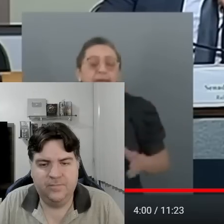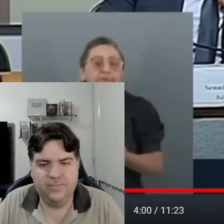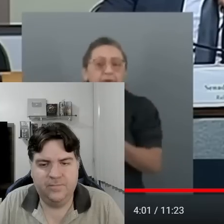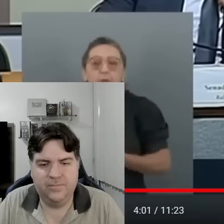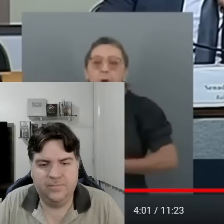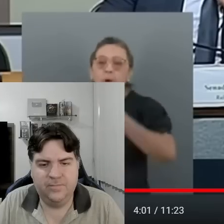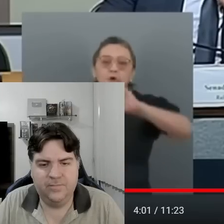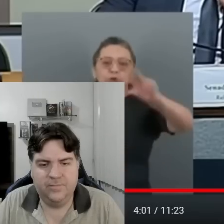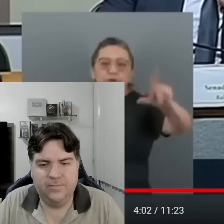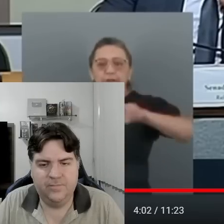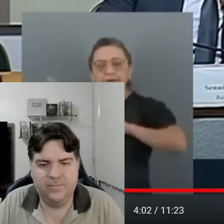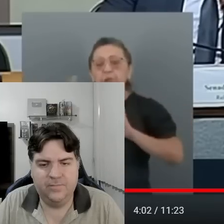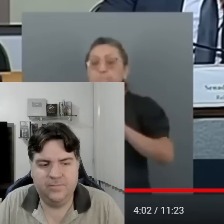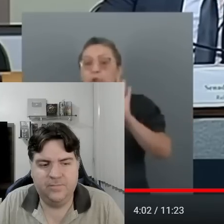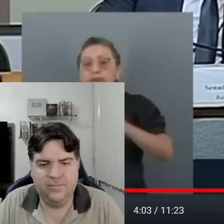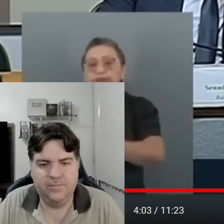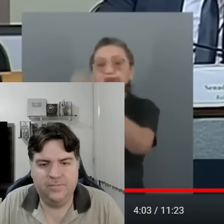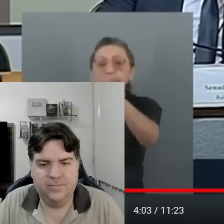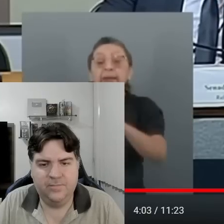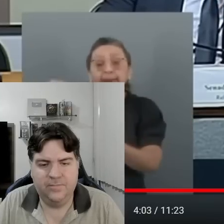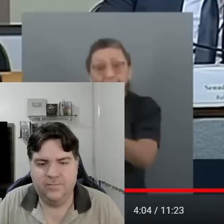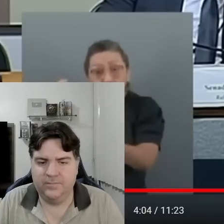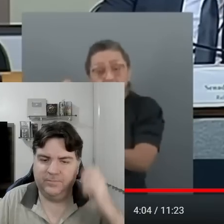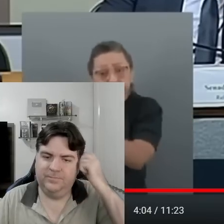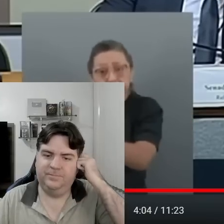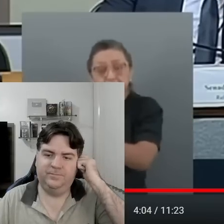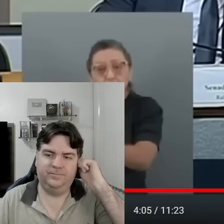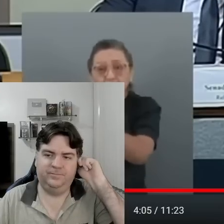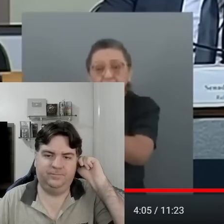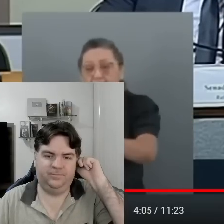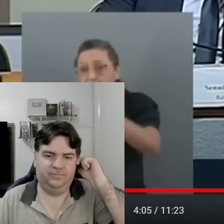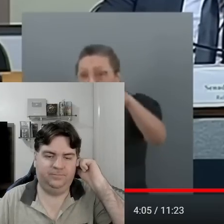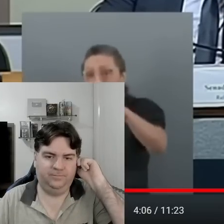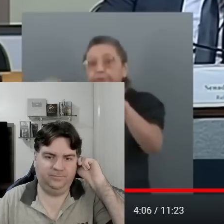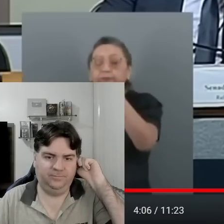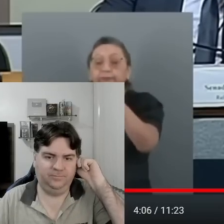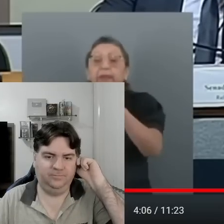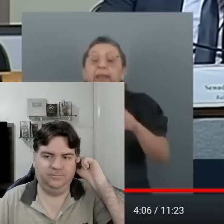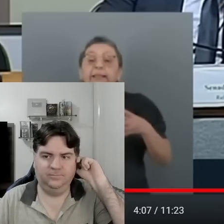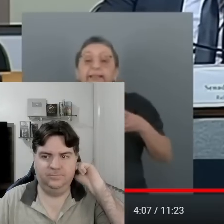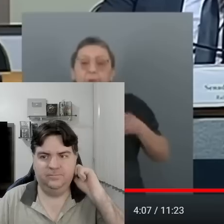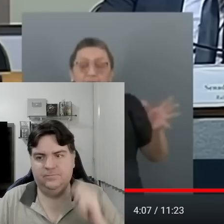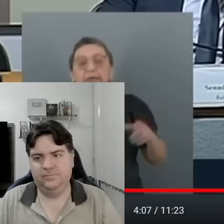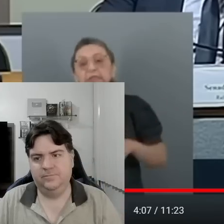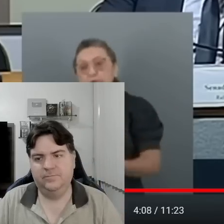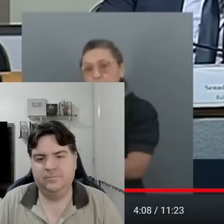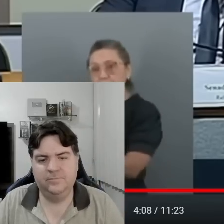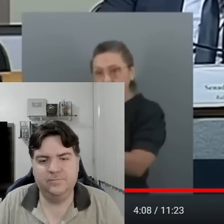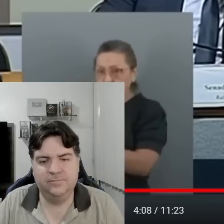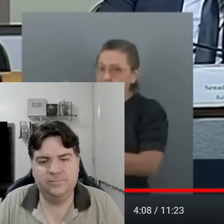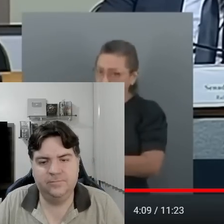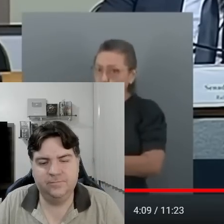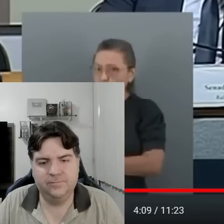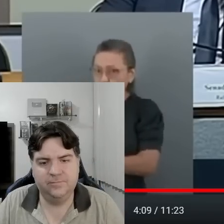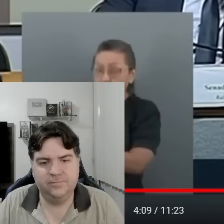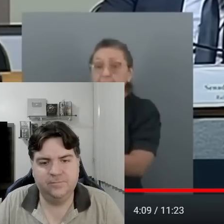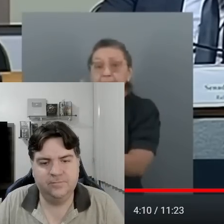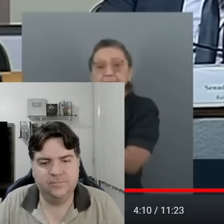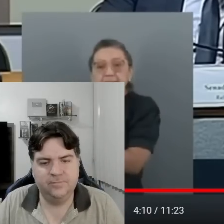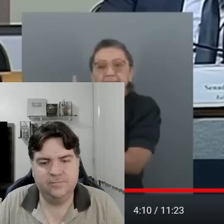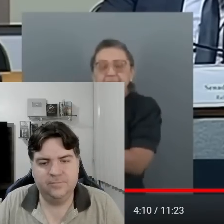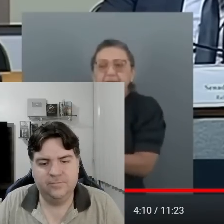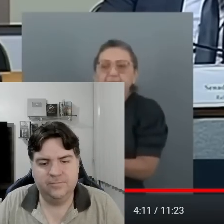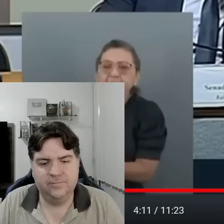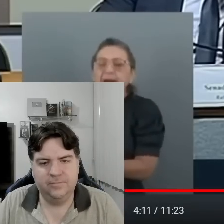entre uma visão de modelo de desenvolvimento que quer combater a desigualdade, quer democracia e sustentabilidade, que é preservar